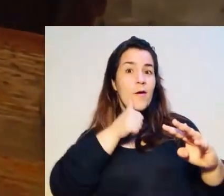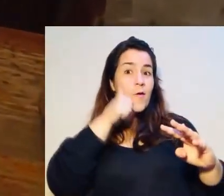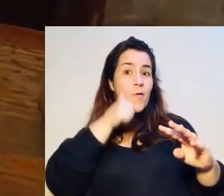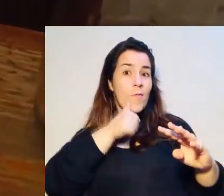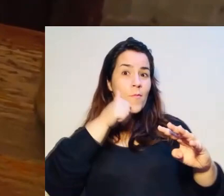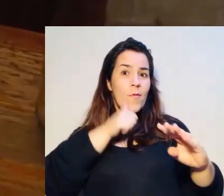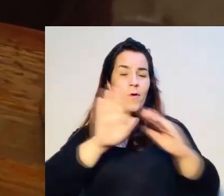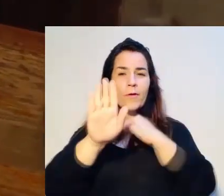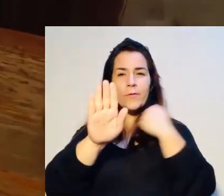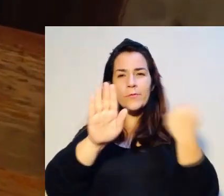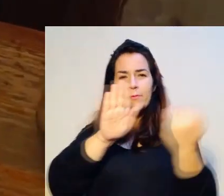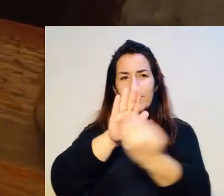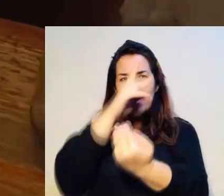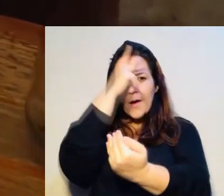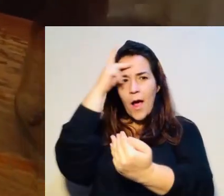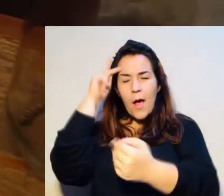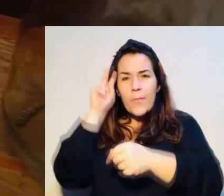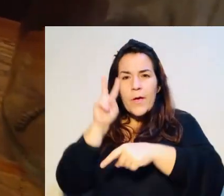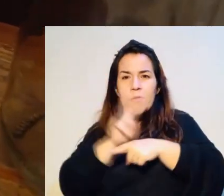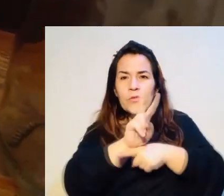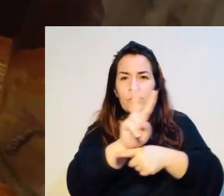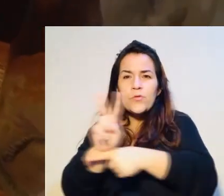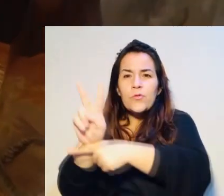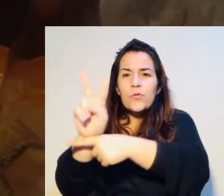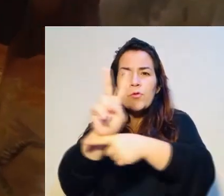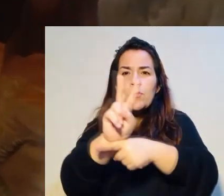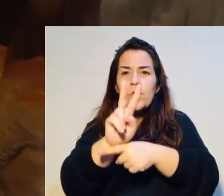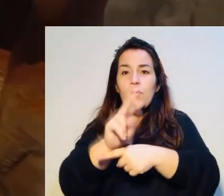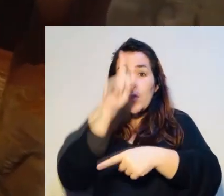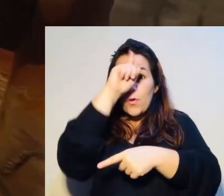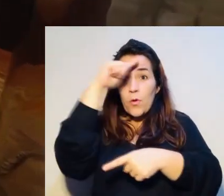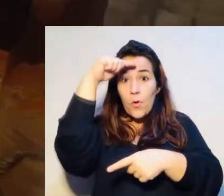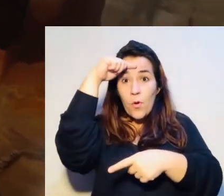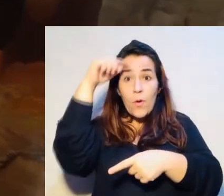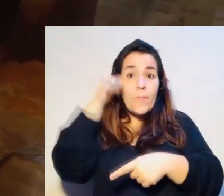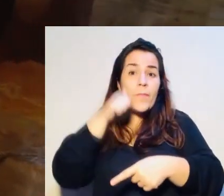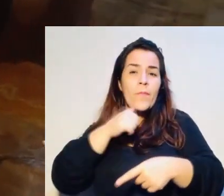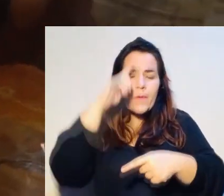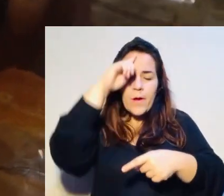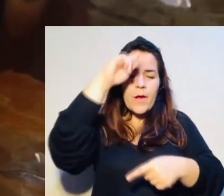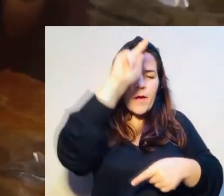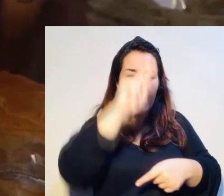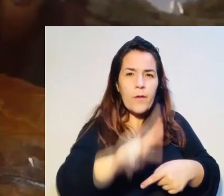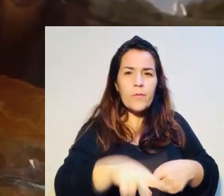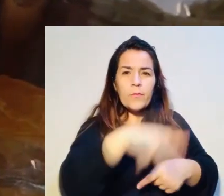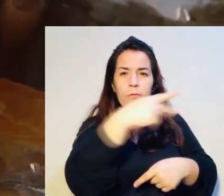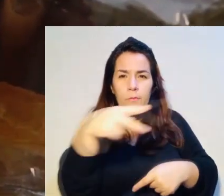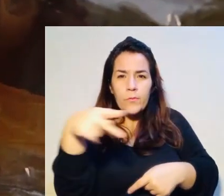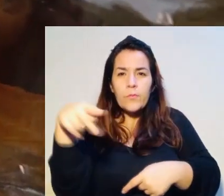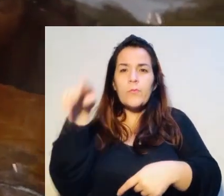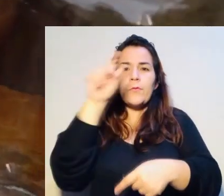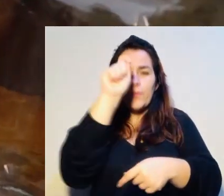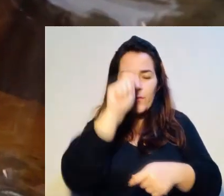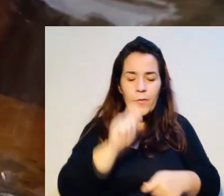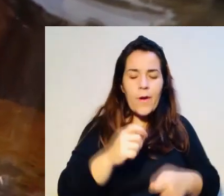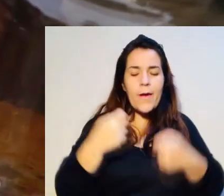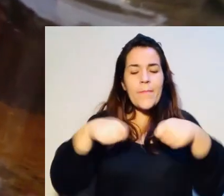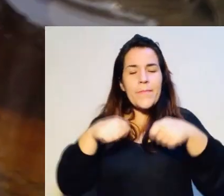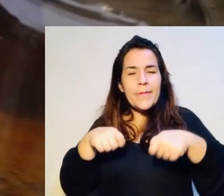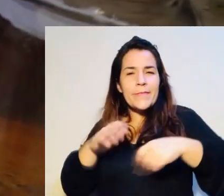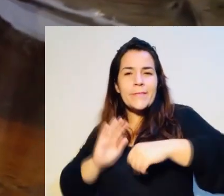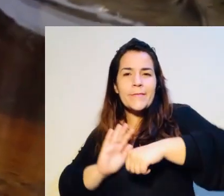das mulheres, dos curandeiros, das rezadeiras, das benzedeiras, que muito tiveram